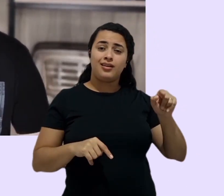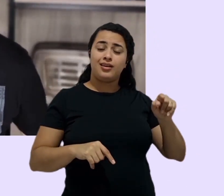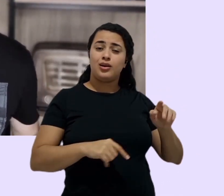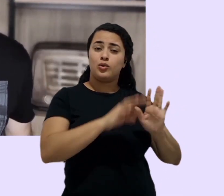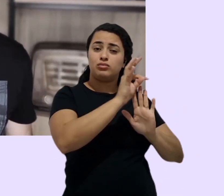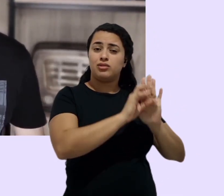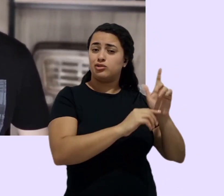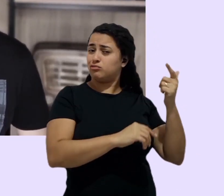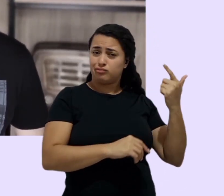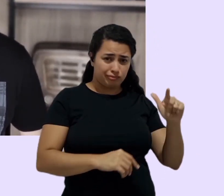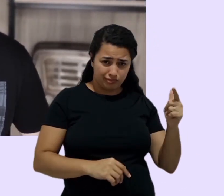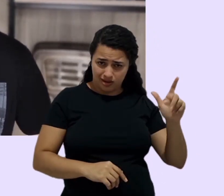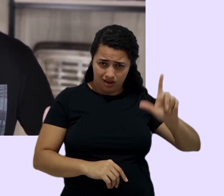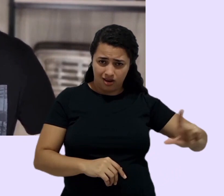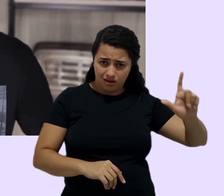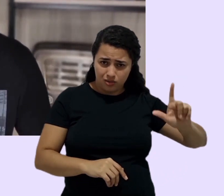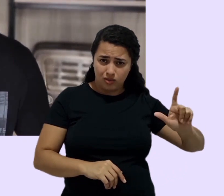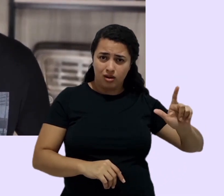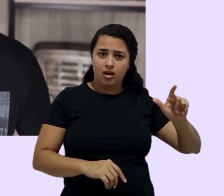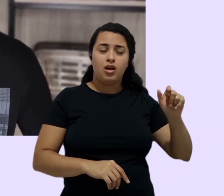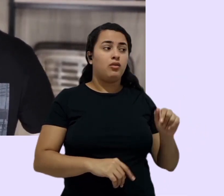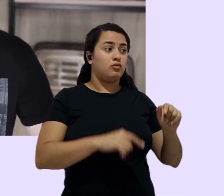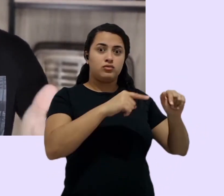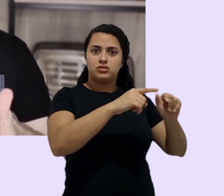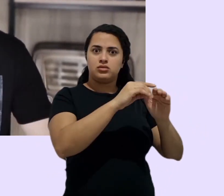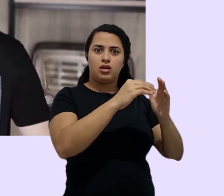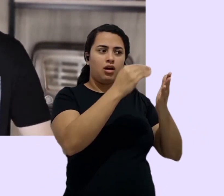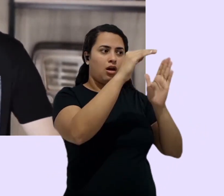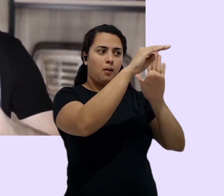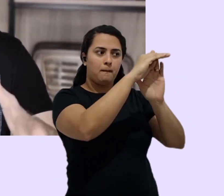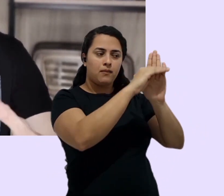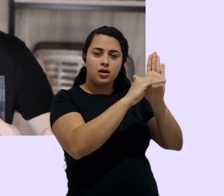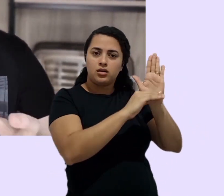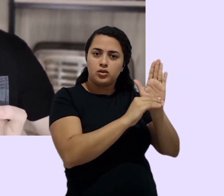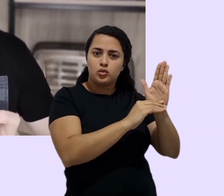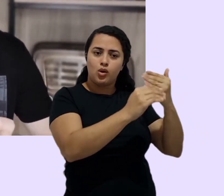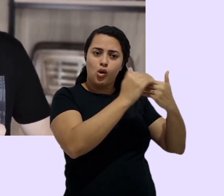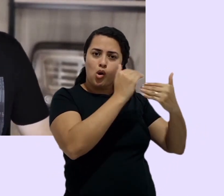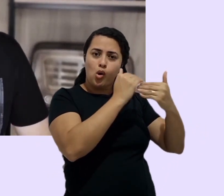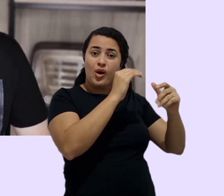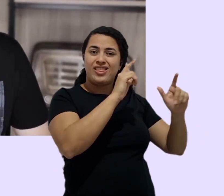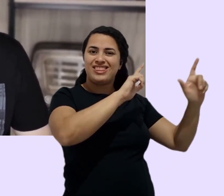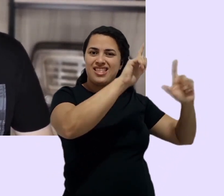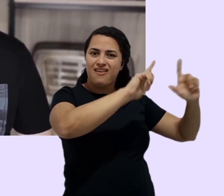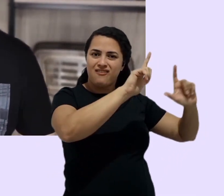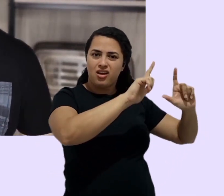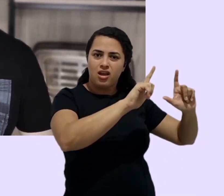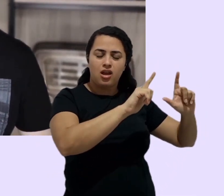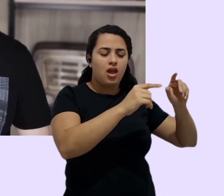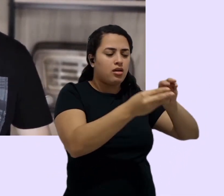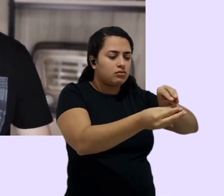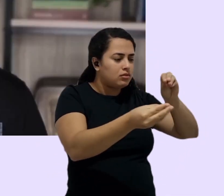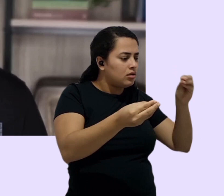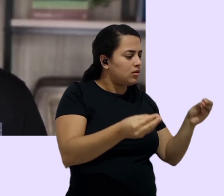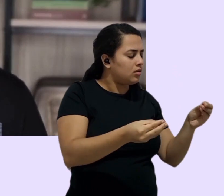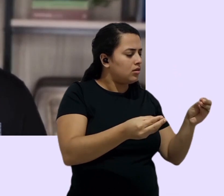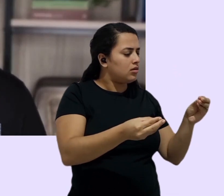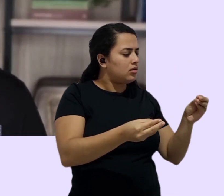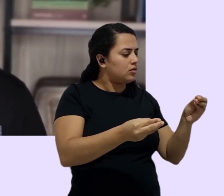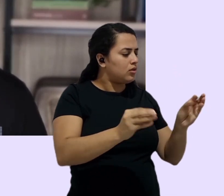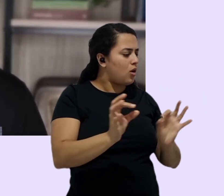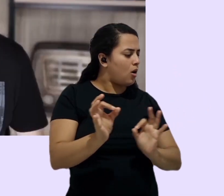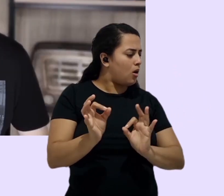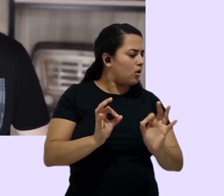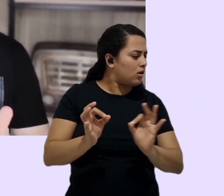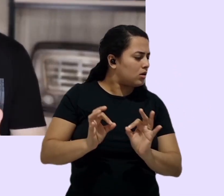literário. Você está lendo um manual de instruções de uma televisão. Lá no final diz, bom, então posicione o seu laptop.